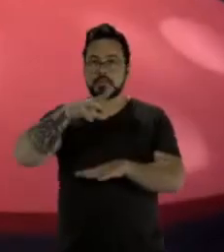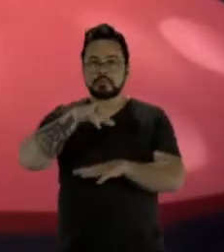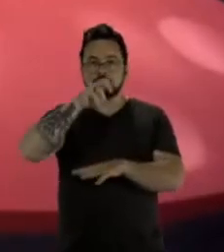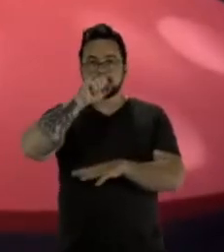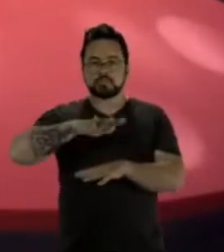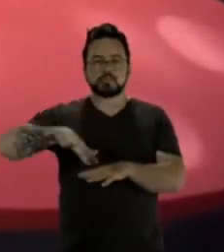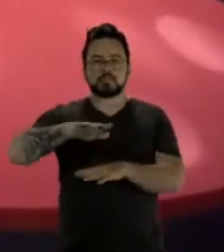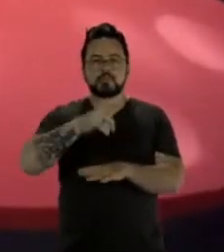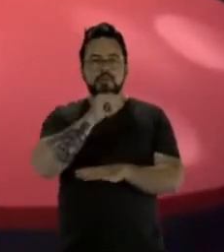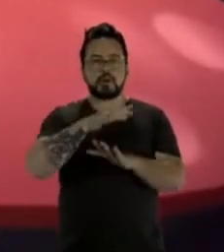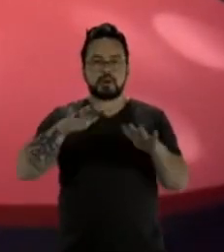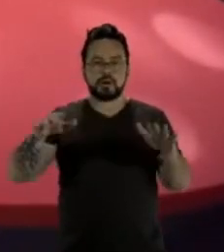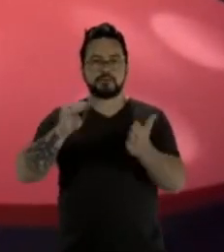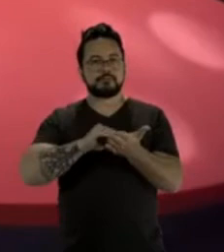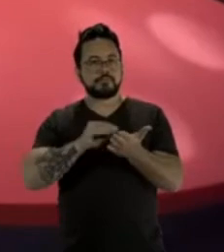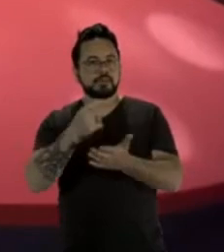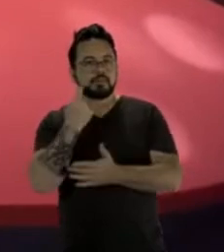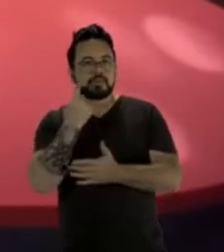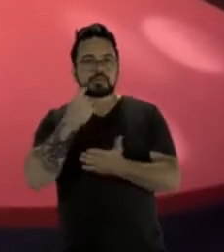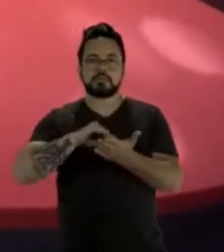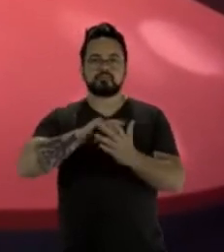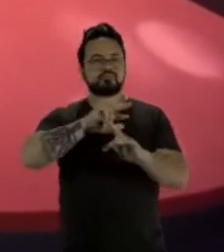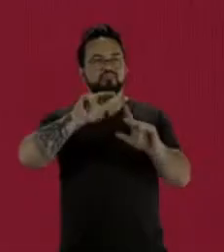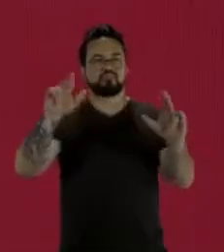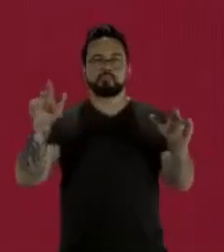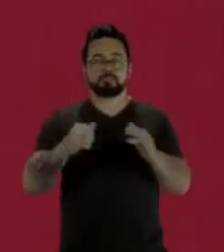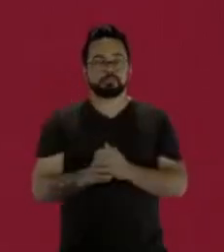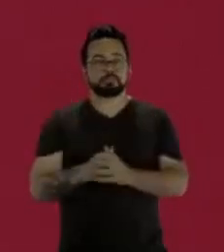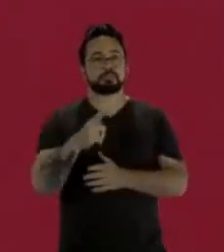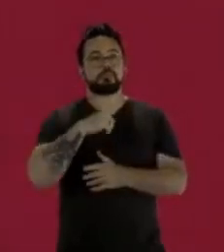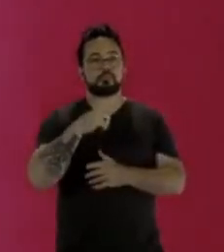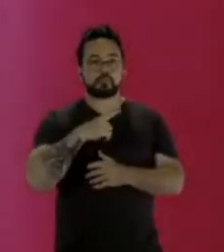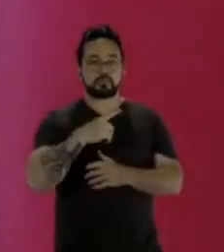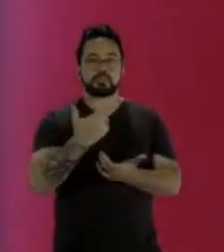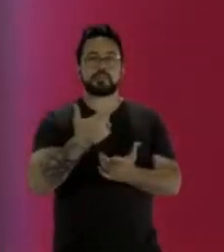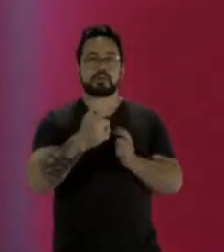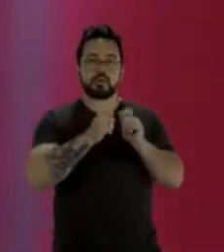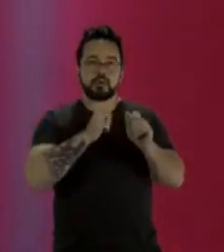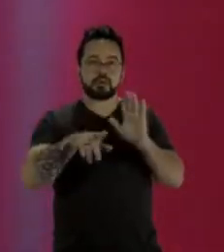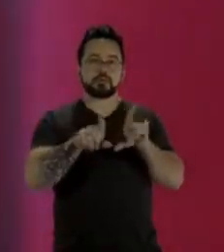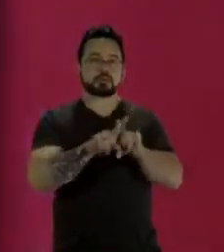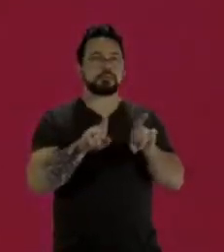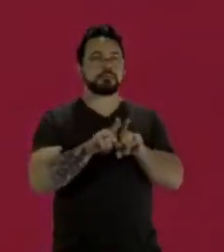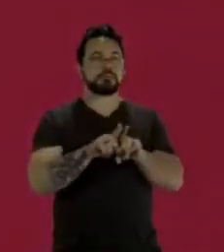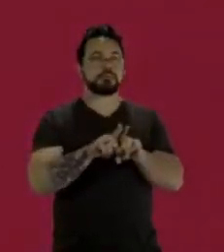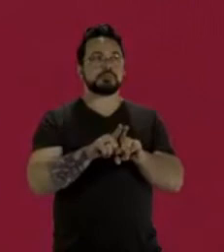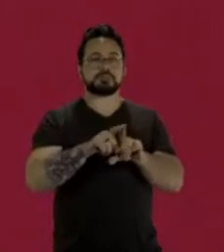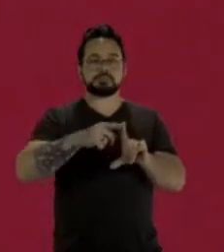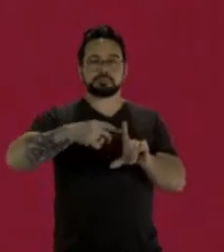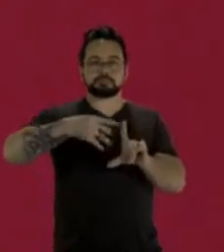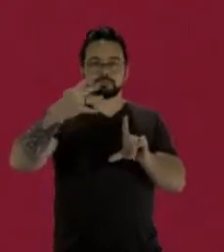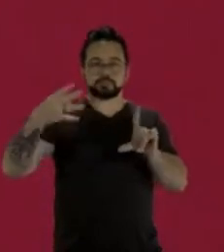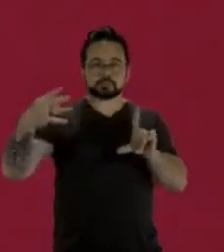um oceano, não vai ter peixe, não vai ter ar, não vai ter nada. Não, tem um documentário na Netflix que fala dessa questão da Seaspiracy. Pesca. Nossa,